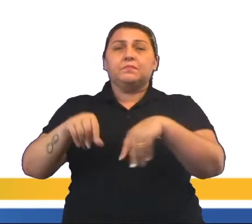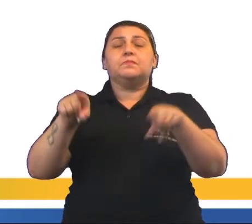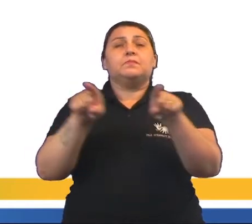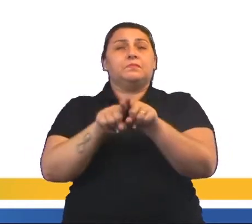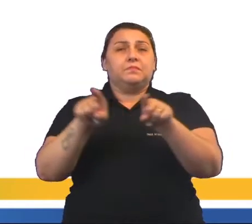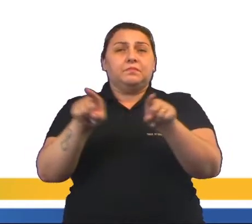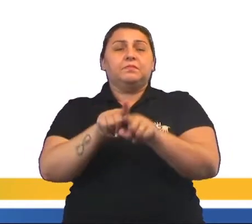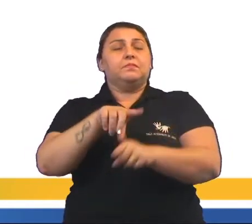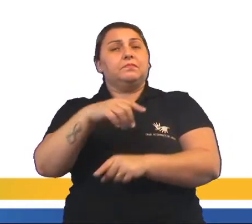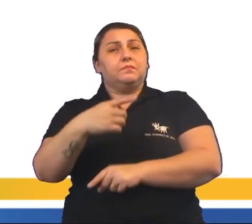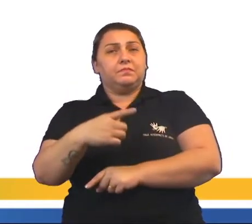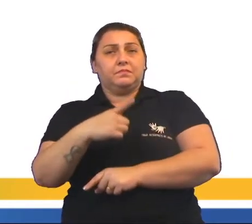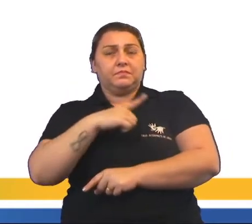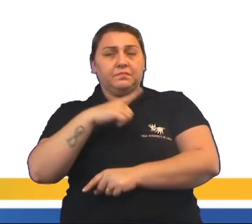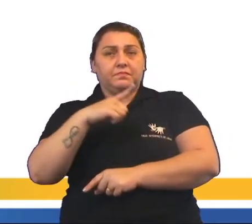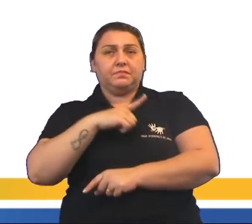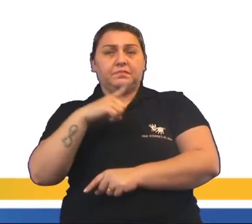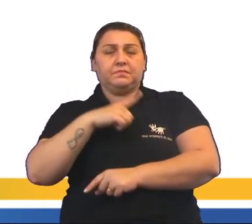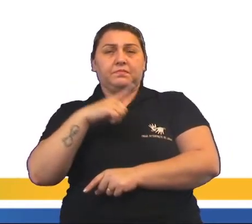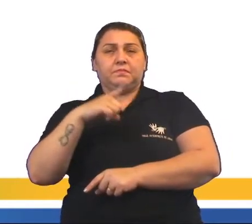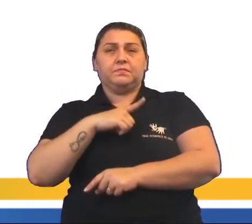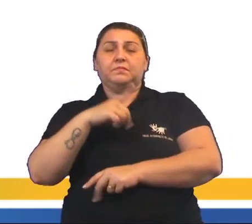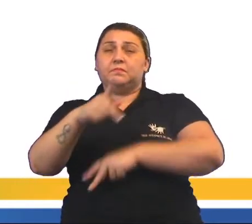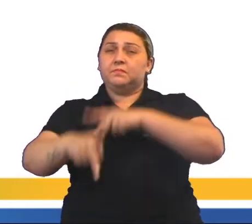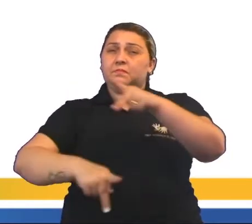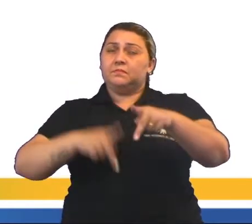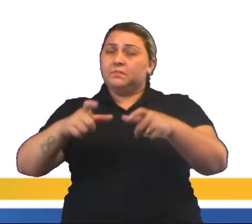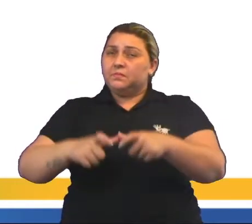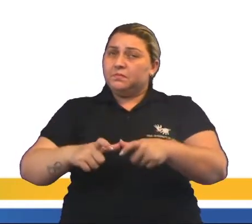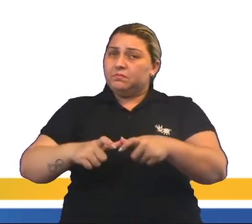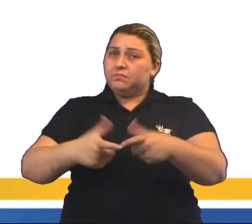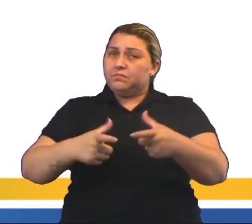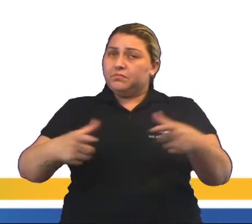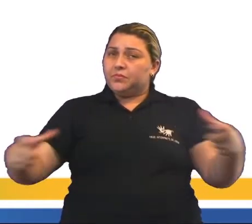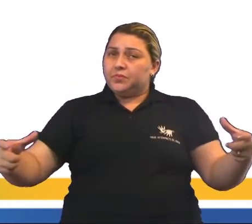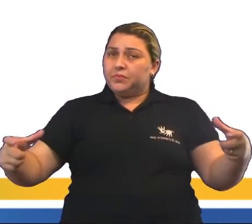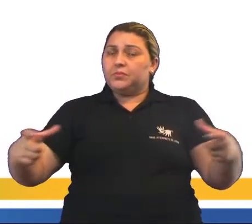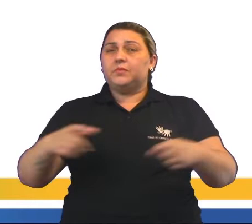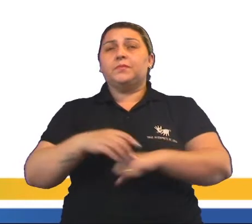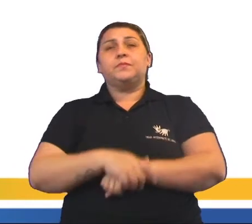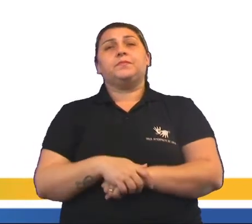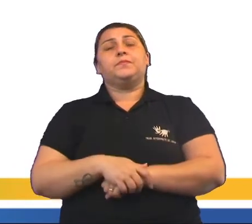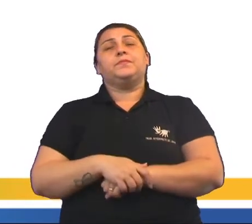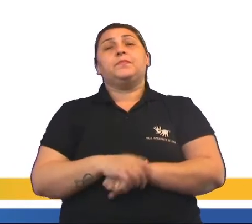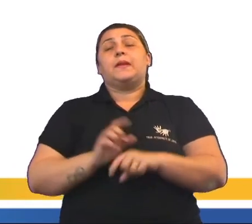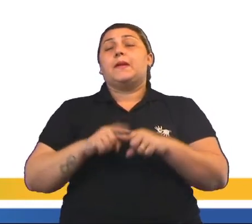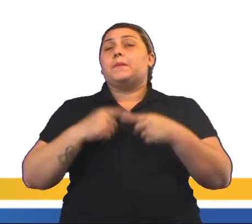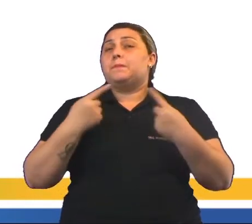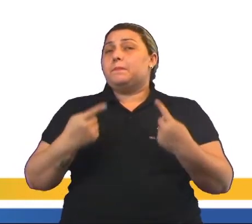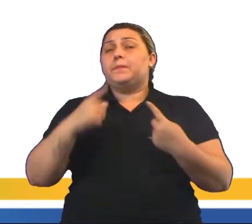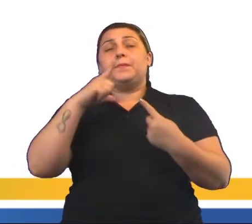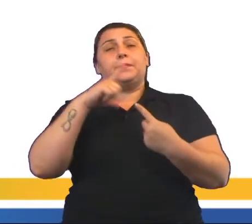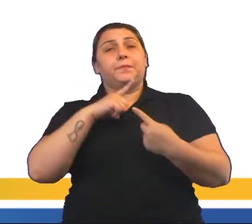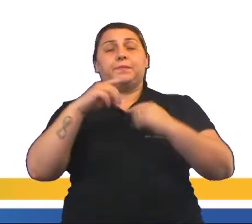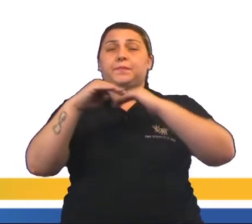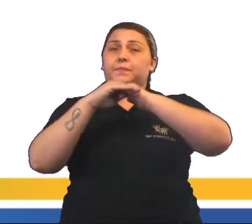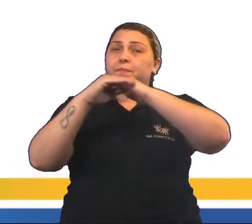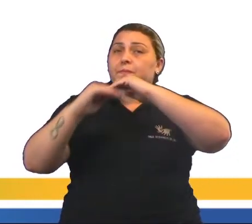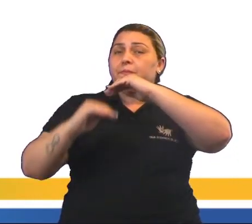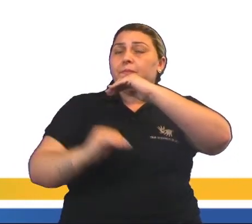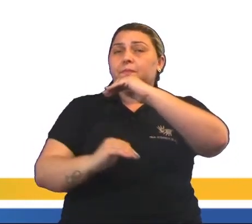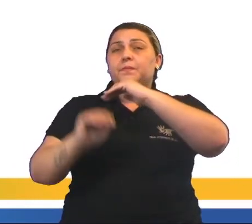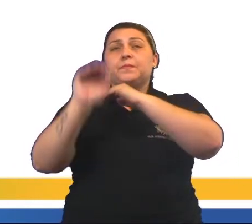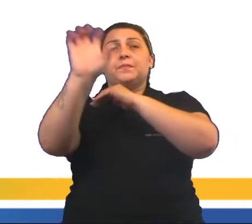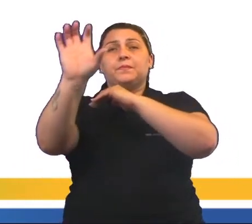também apresenta um contingente populacional bastante elevado. Mas existem as